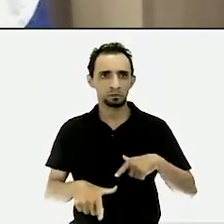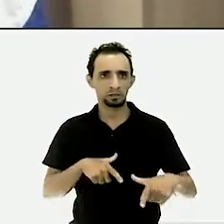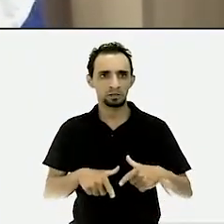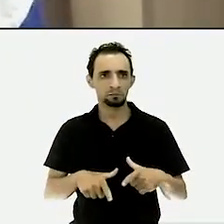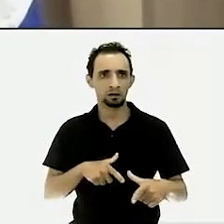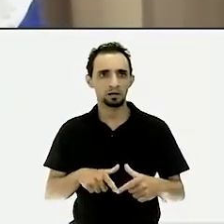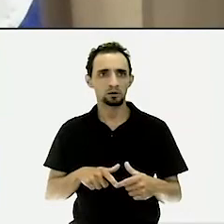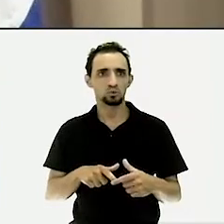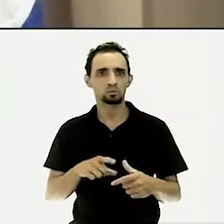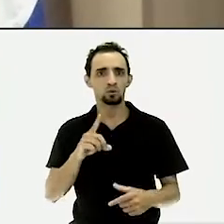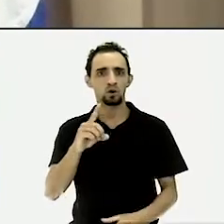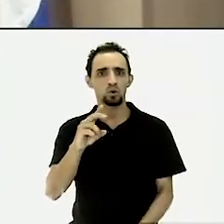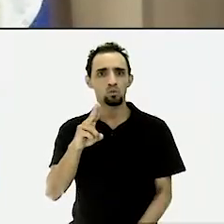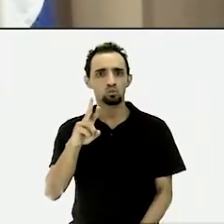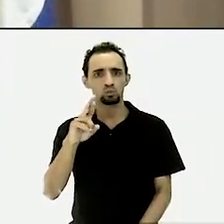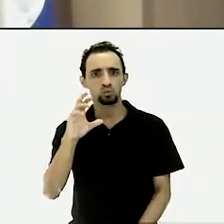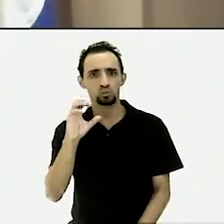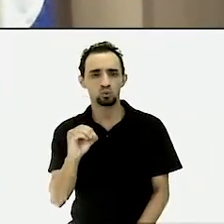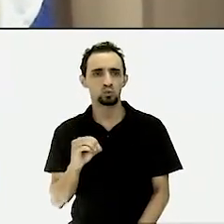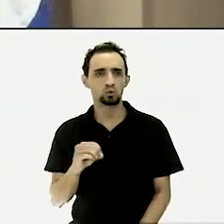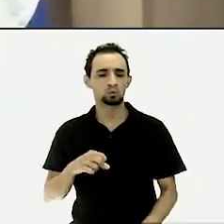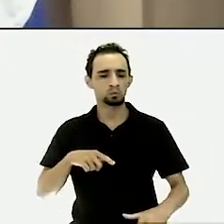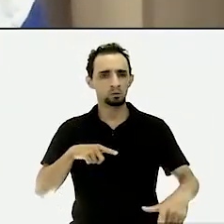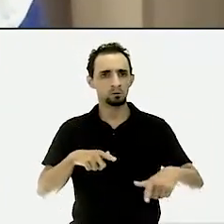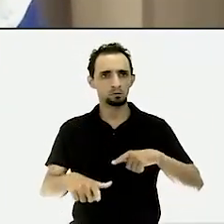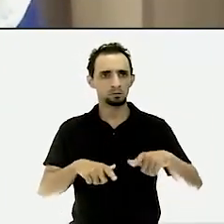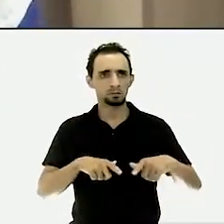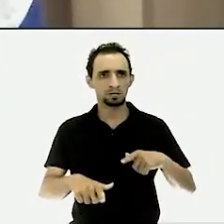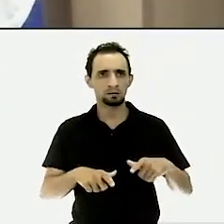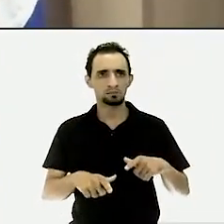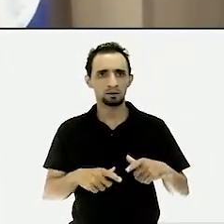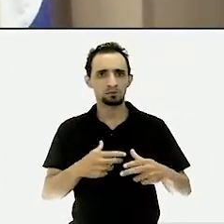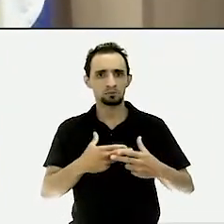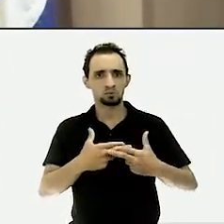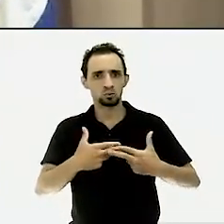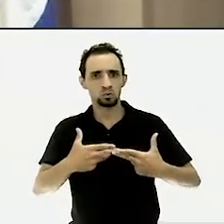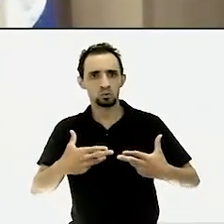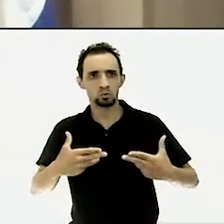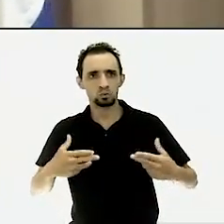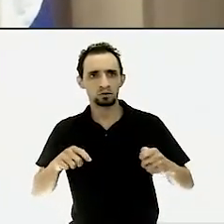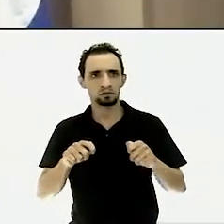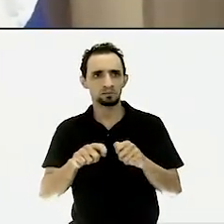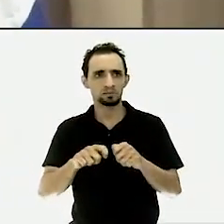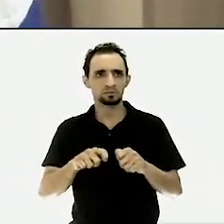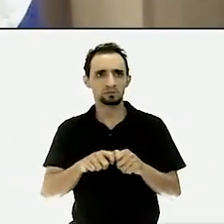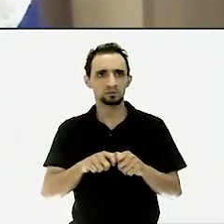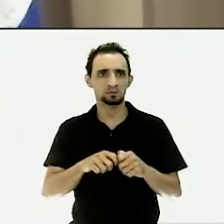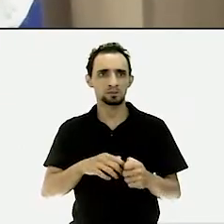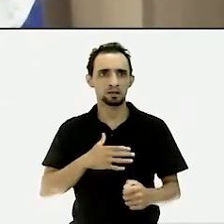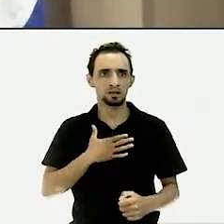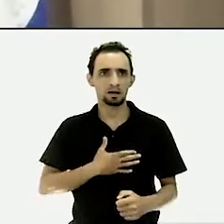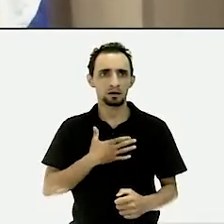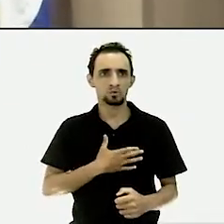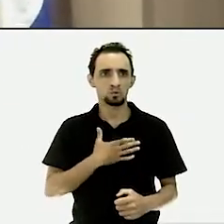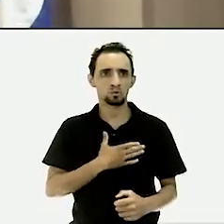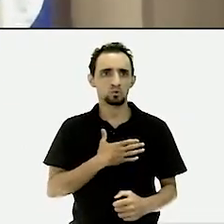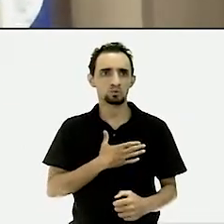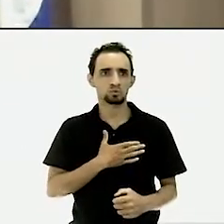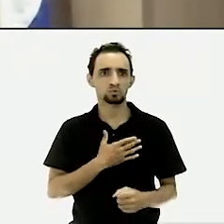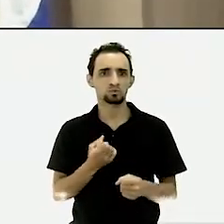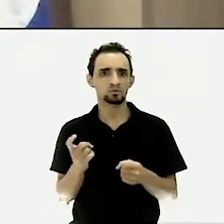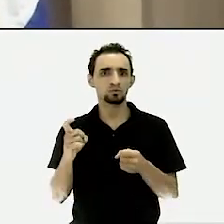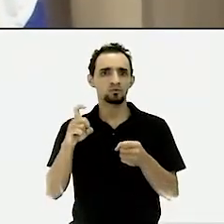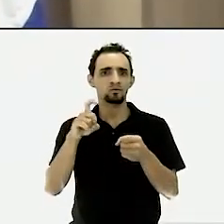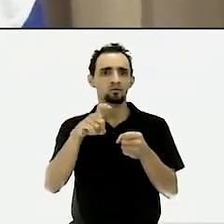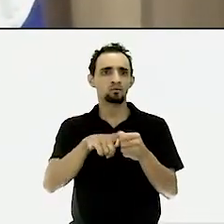sofre. E graças a Deus, com isso tudo que está sendo feito na saúde de agudos, vamos voltar àqueles